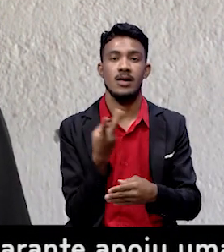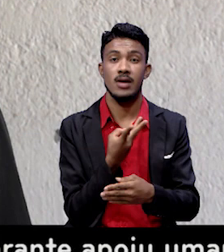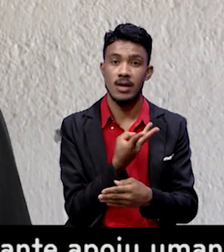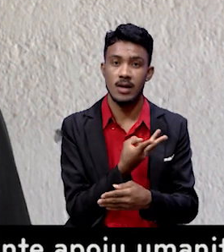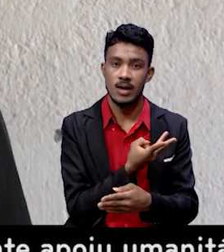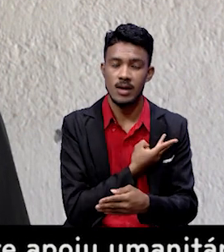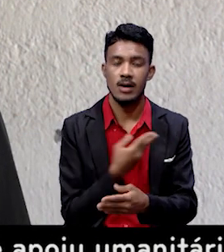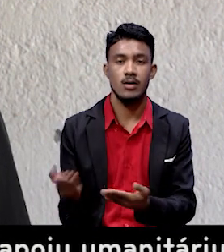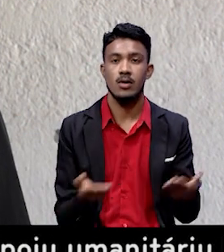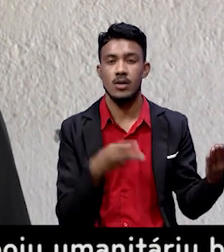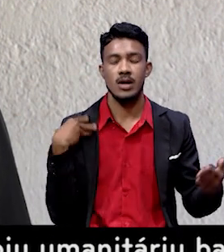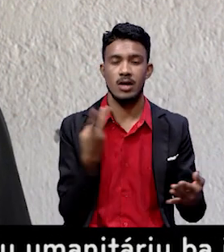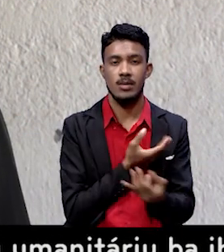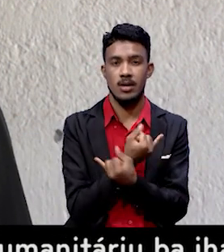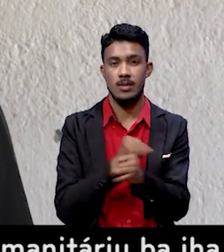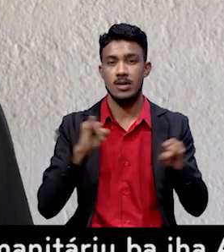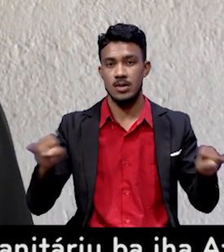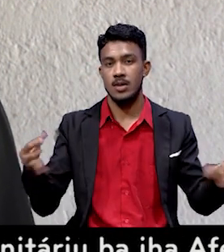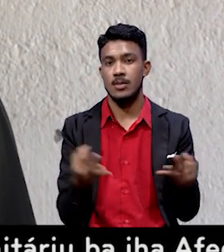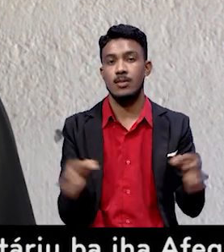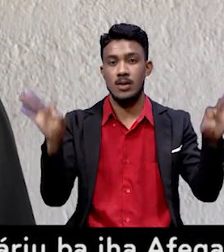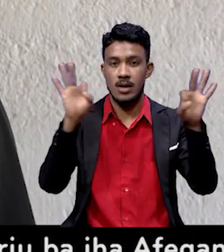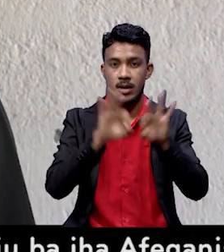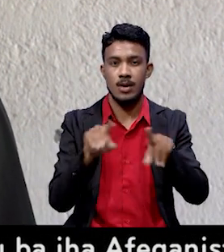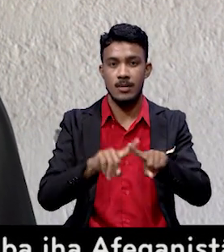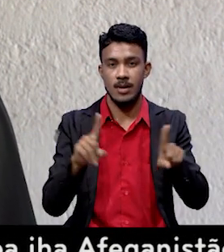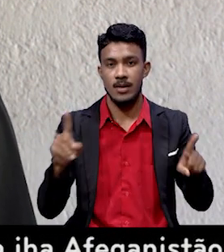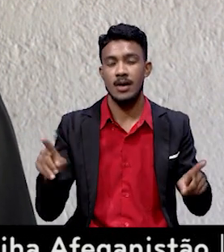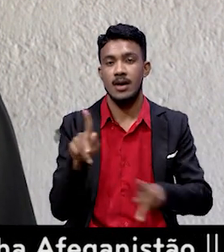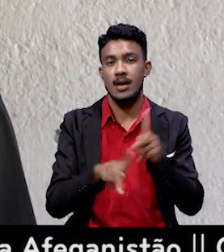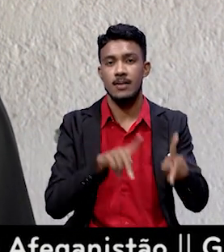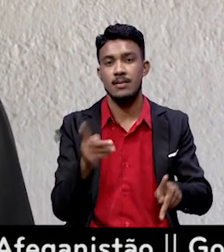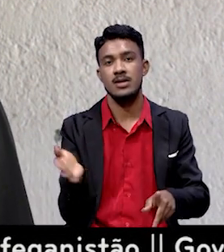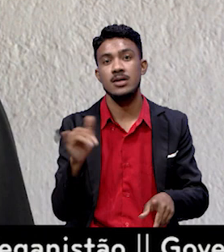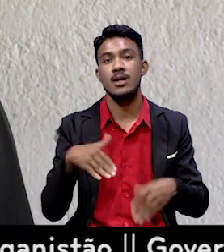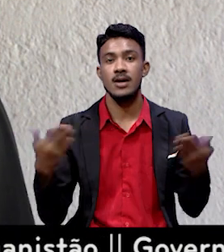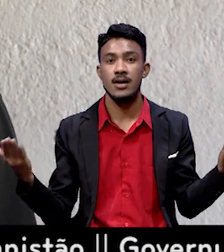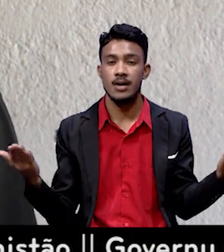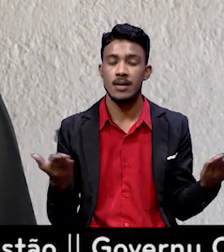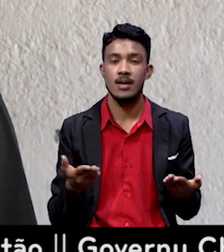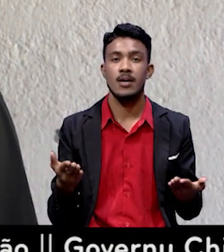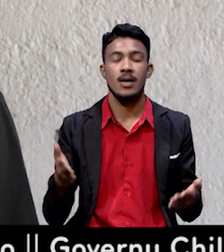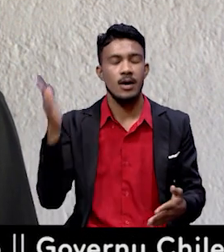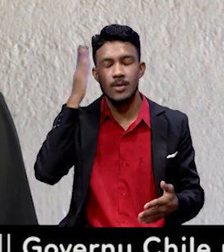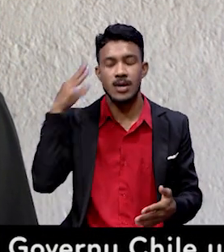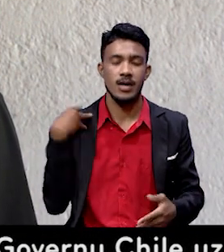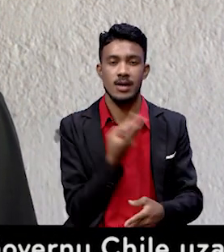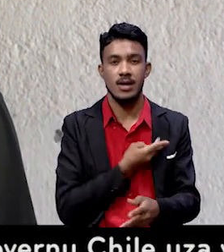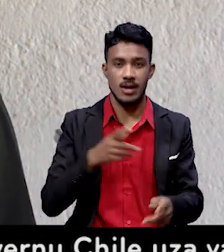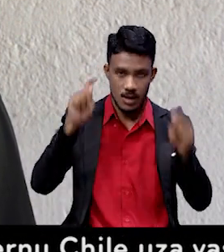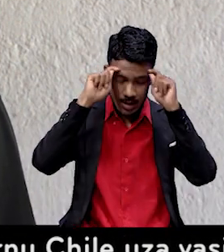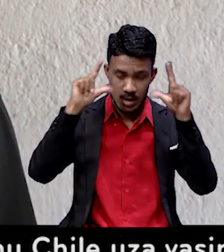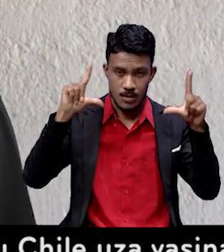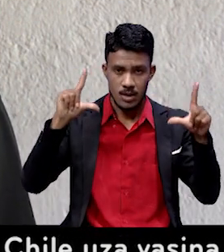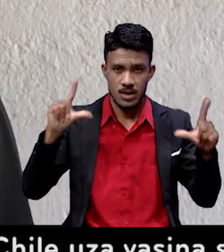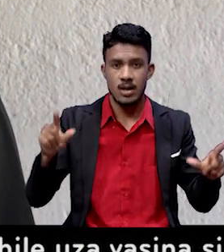é importante o teve para nós, mas bem, mas se não vemos que a noi Baita nem Rai, a noi Ba Povo, e é,